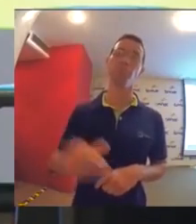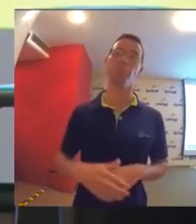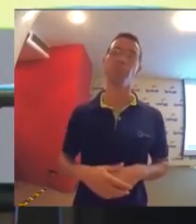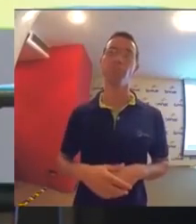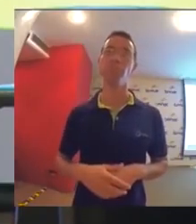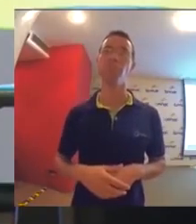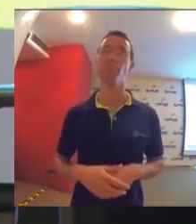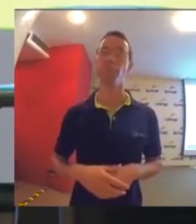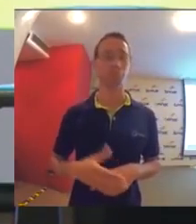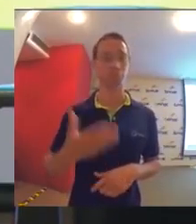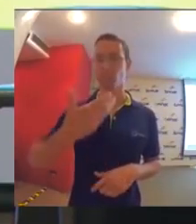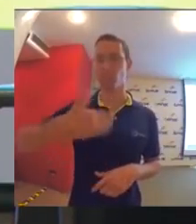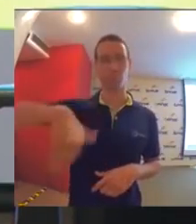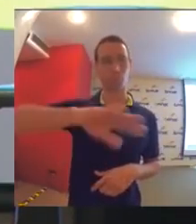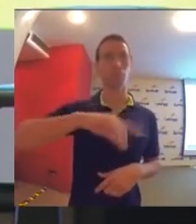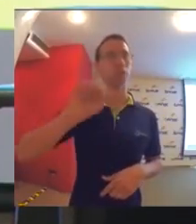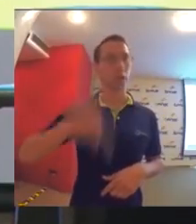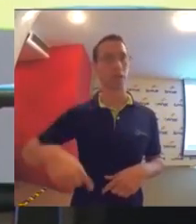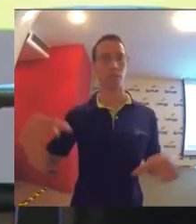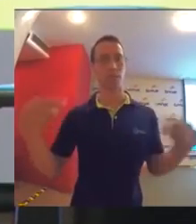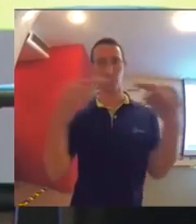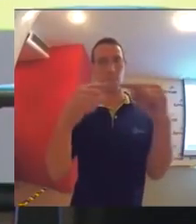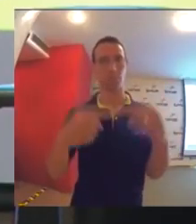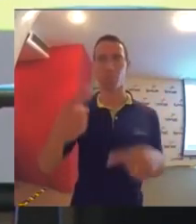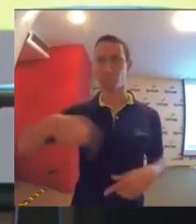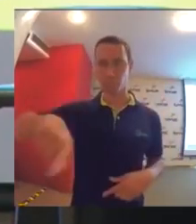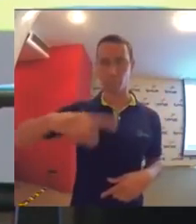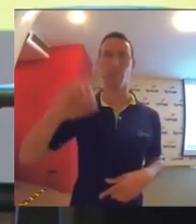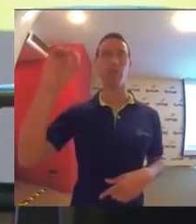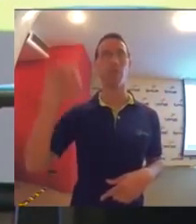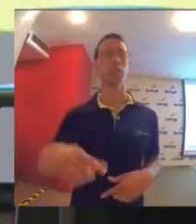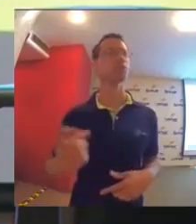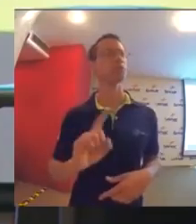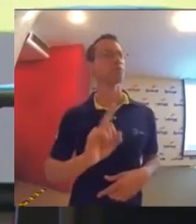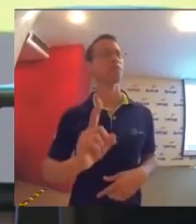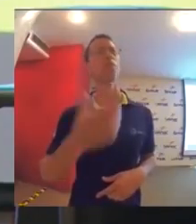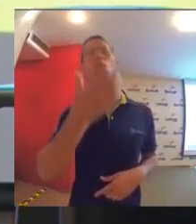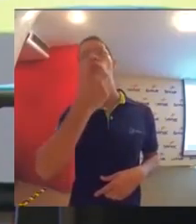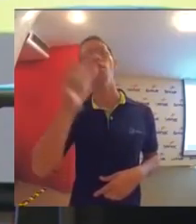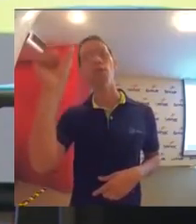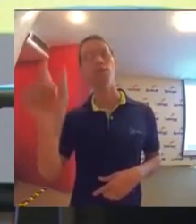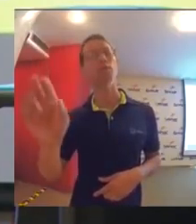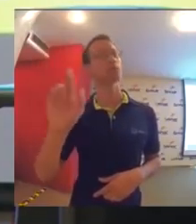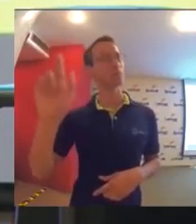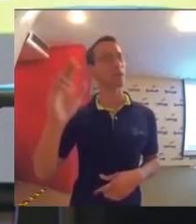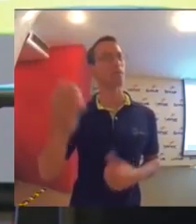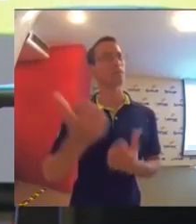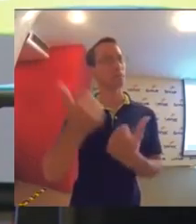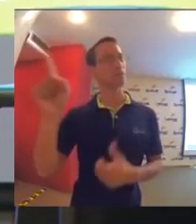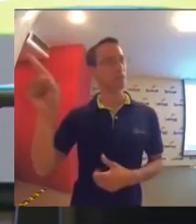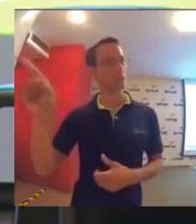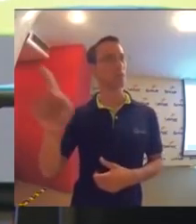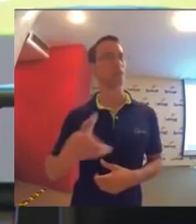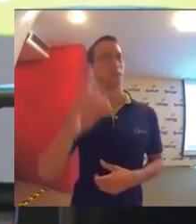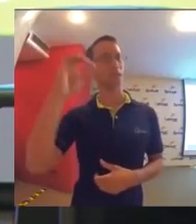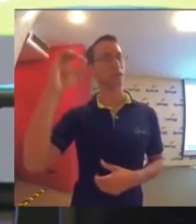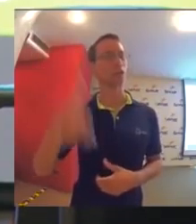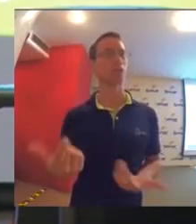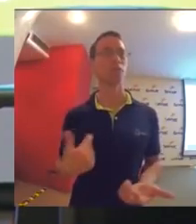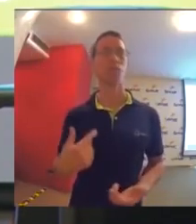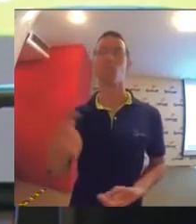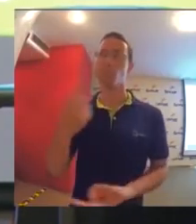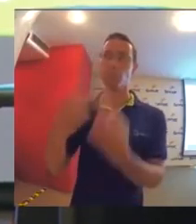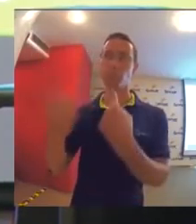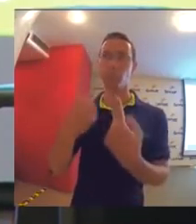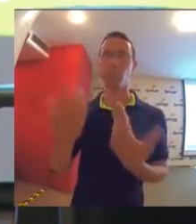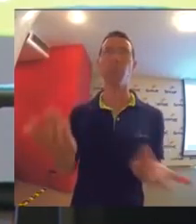nós aqui somos todos diretores. Não, mas o diretor, o coordenador, onde é que está? E a pessoa que falou com ela